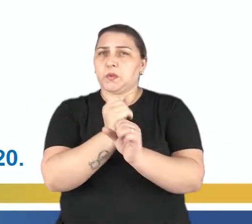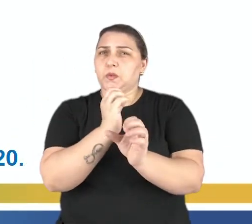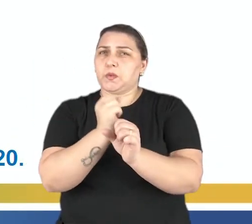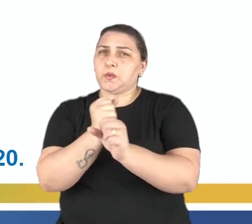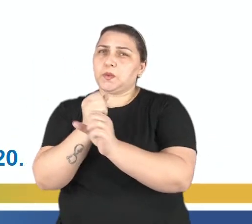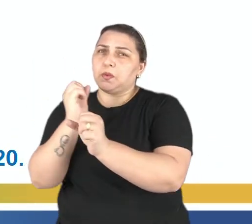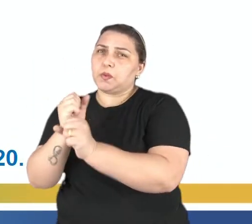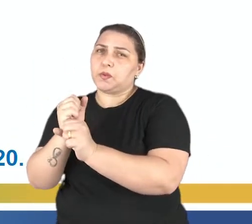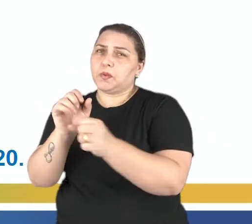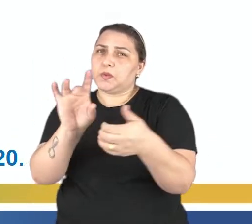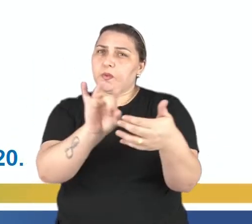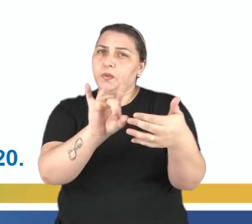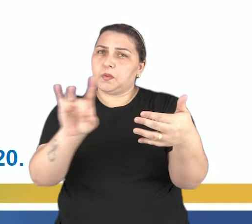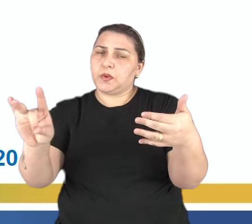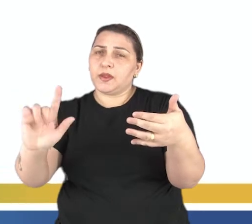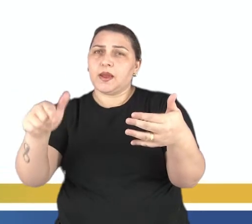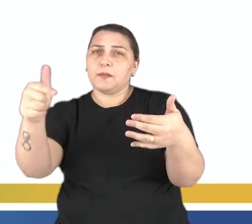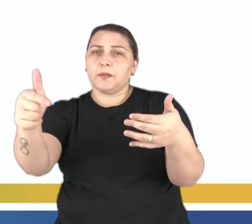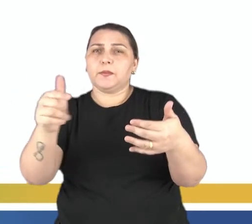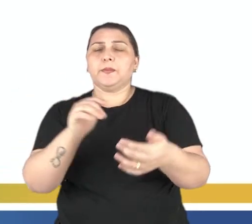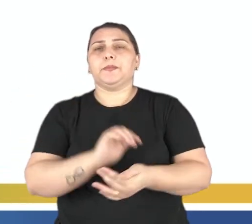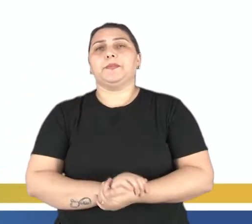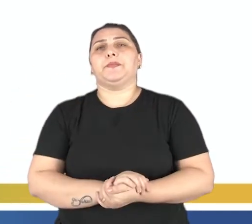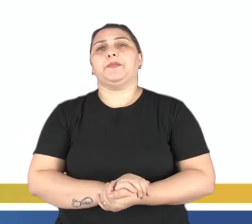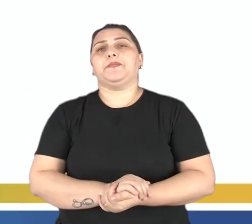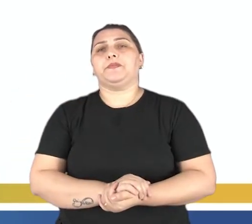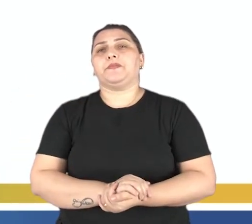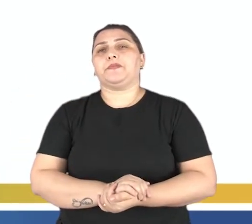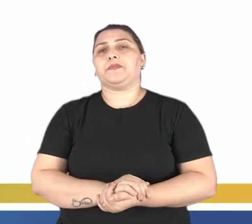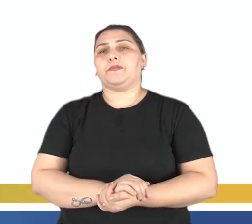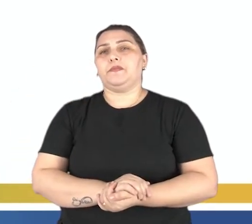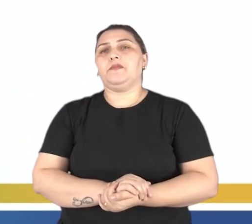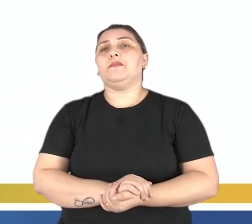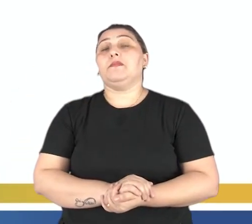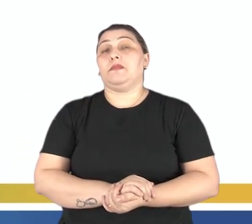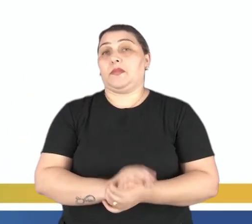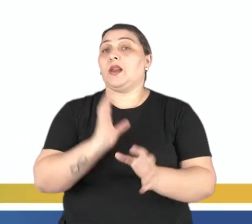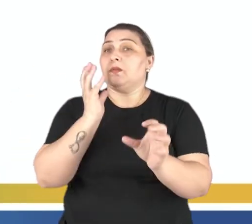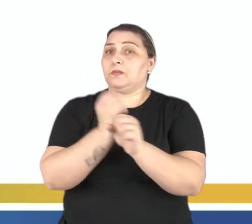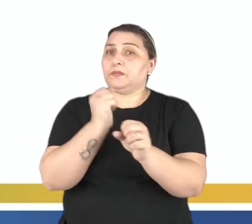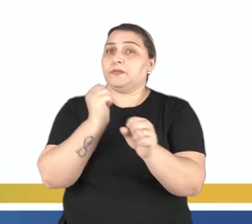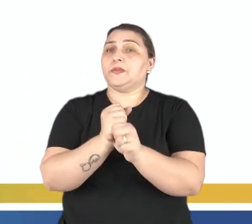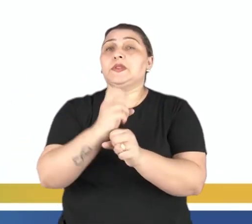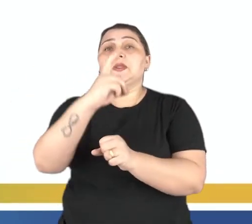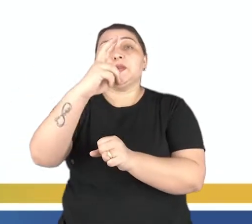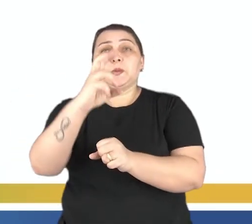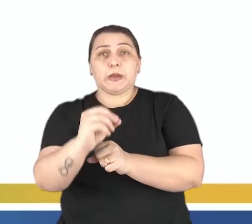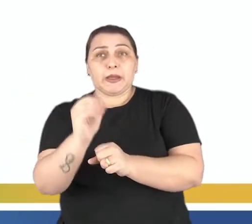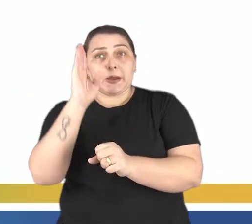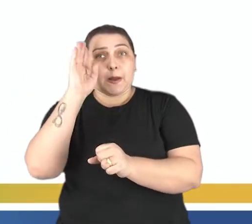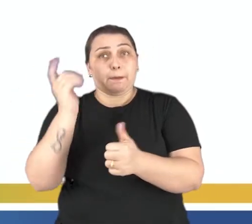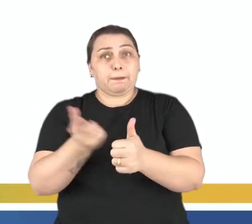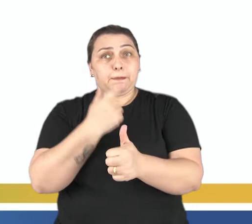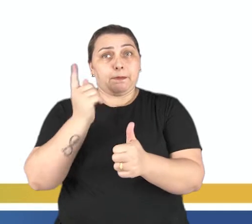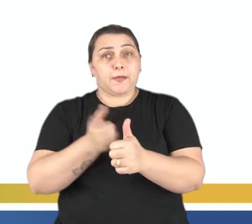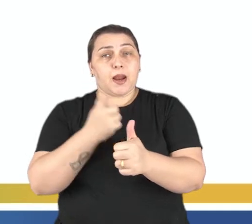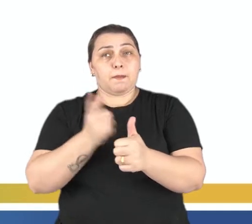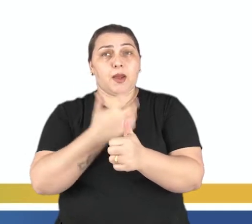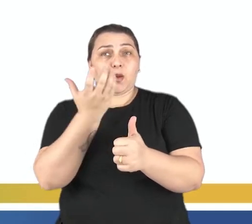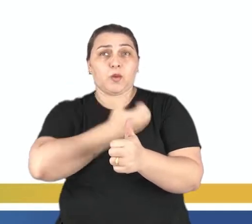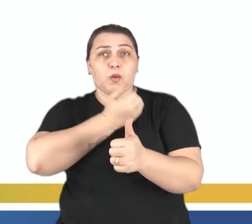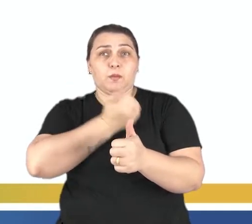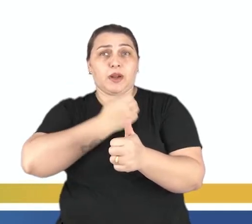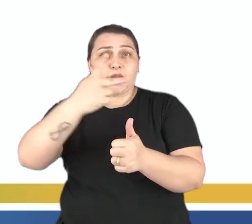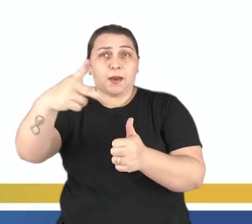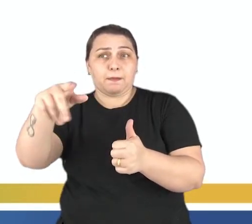aí um a um. Vejamos na próxima situação. Determine a soma dos 50 primeiros termos da